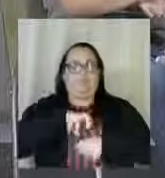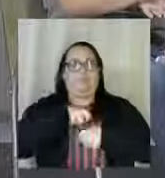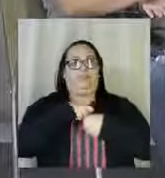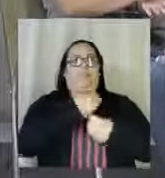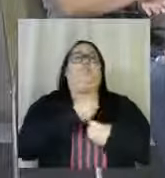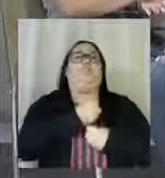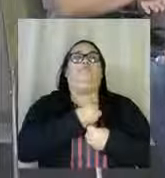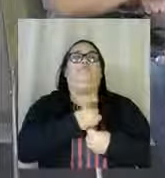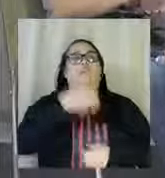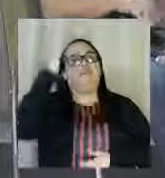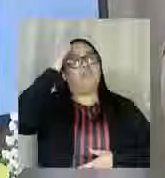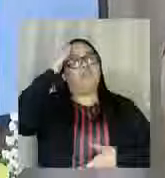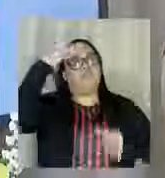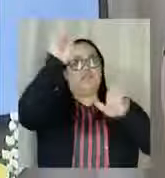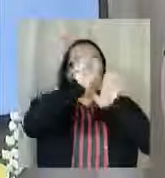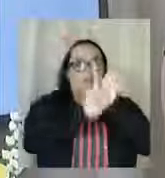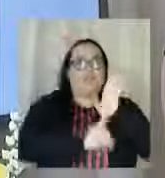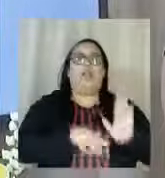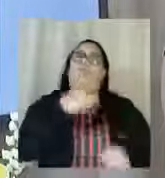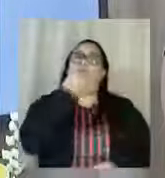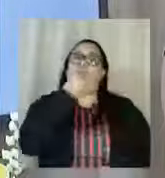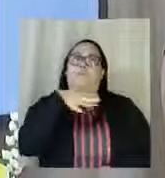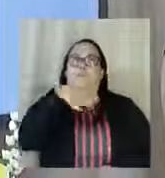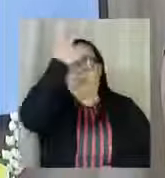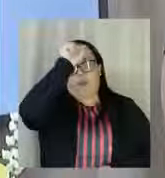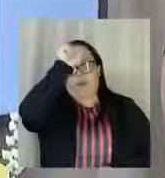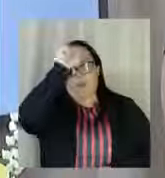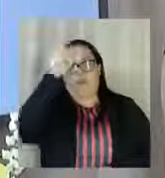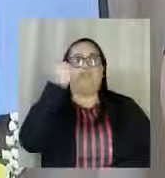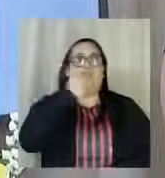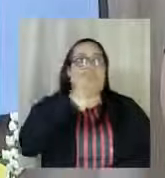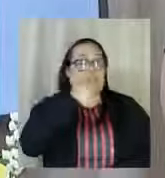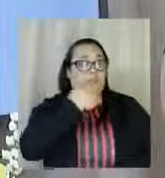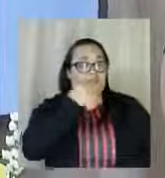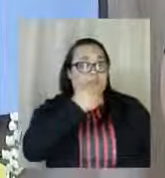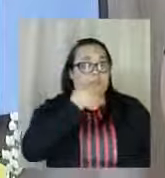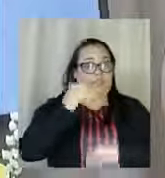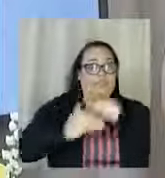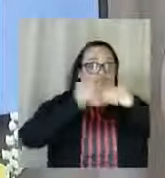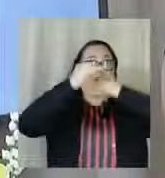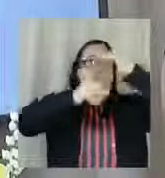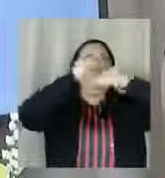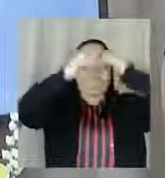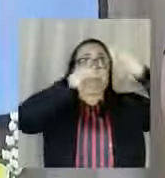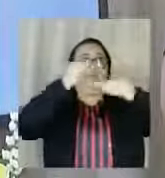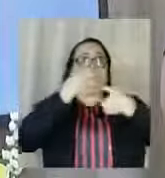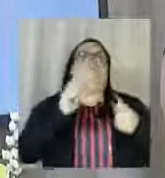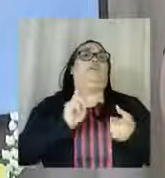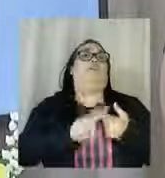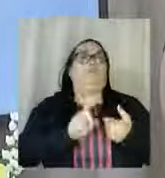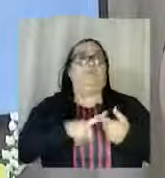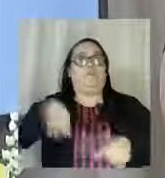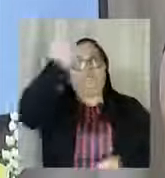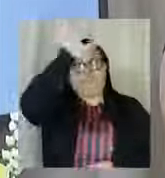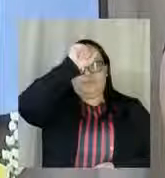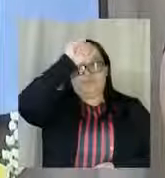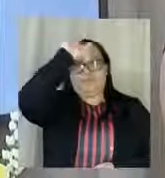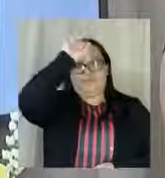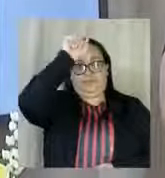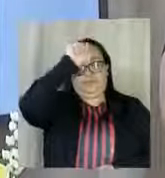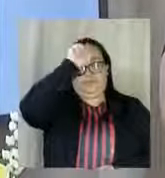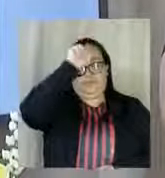seus direitos. Como é bom aprender com essas meninas, como a gente cresce com elas, como a gente aprende, né, com